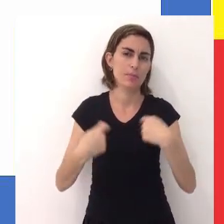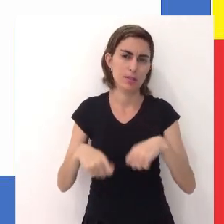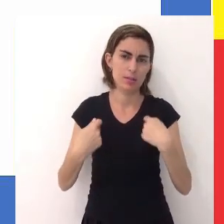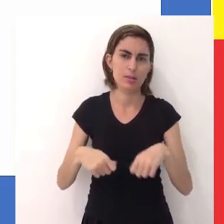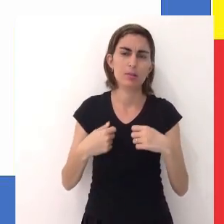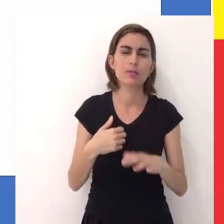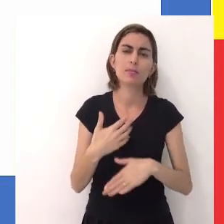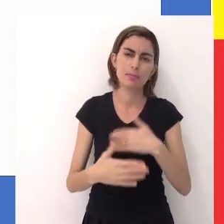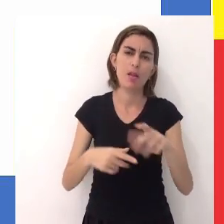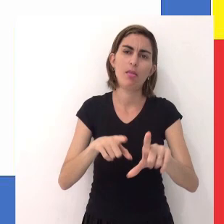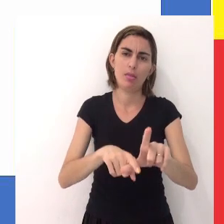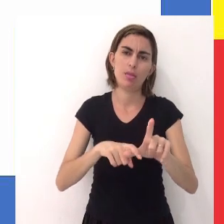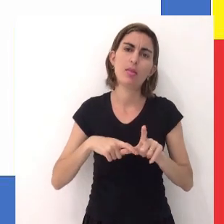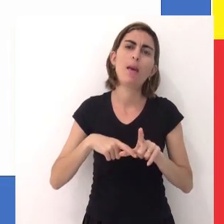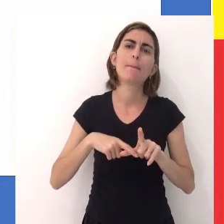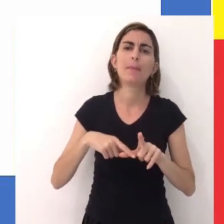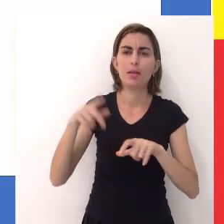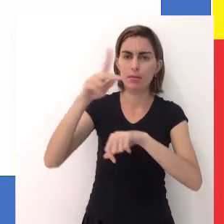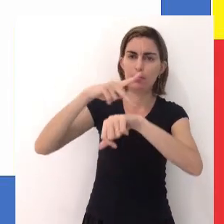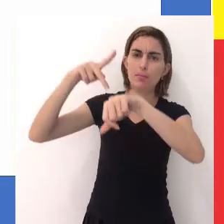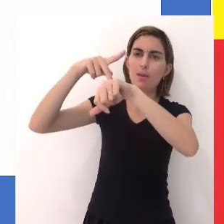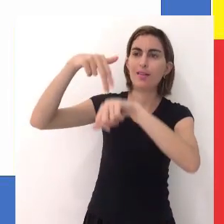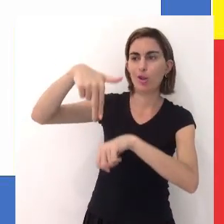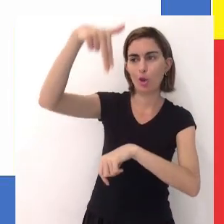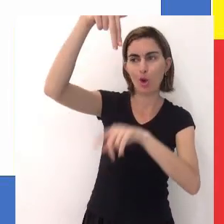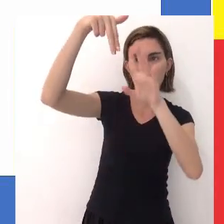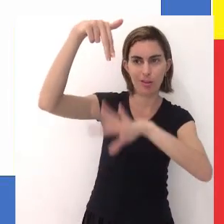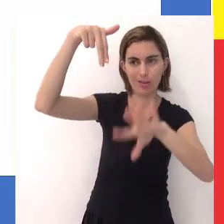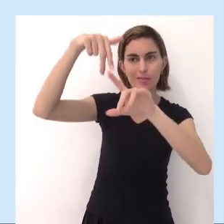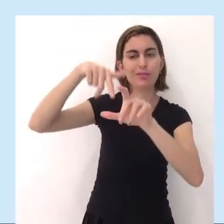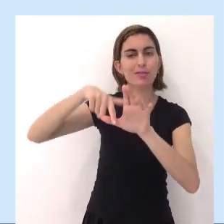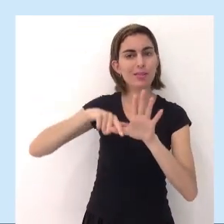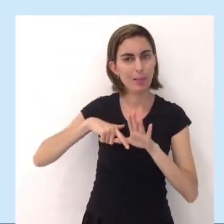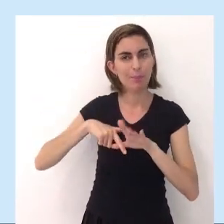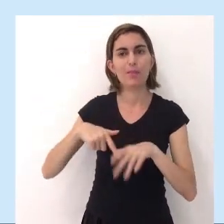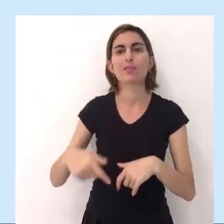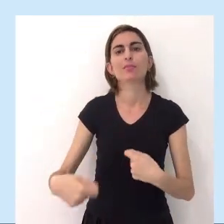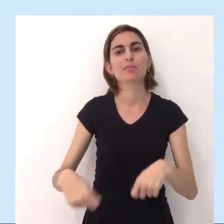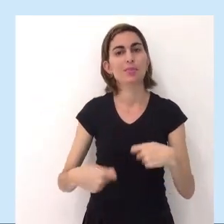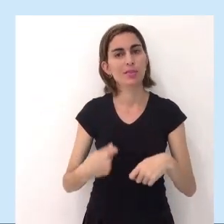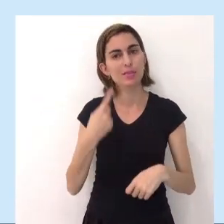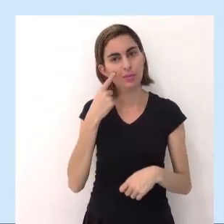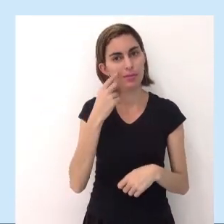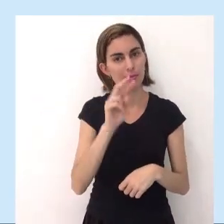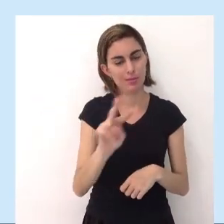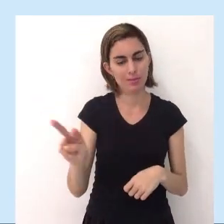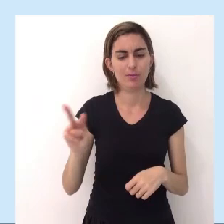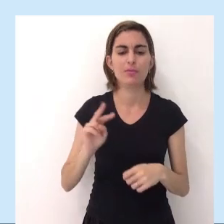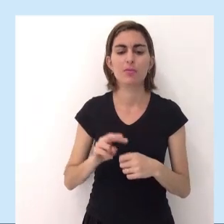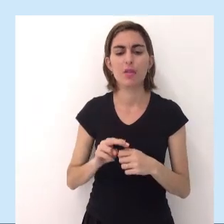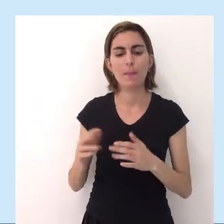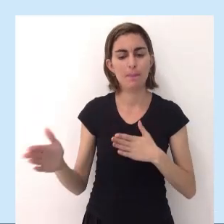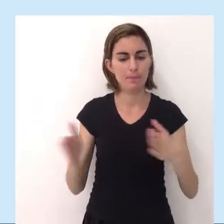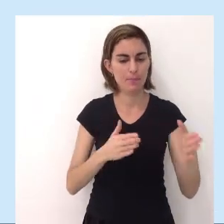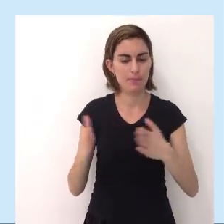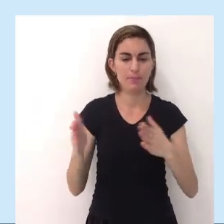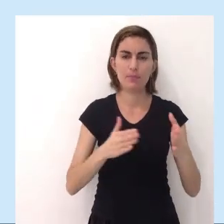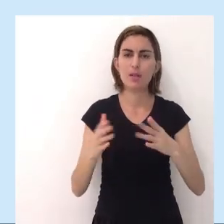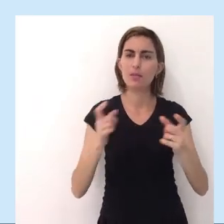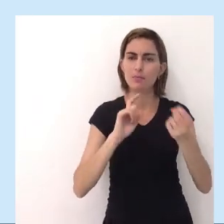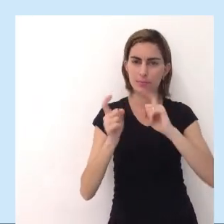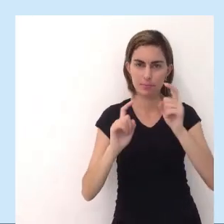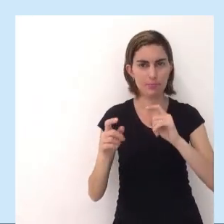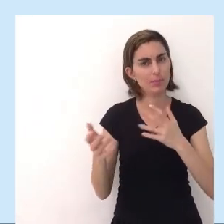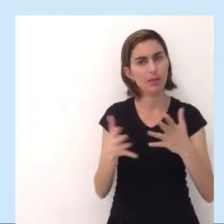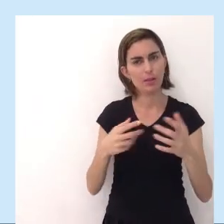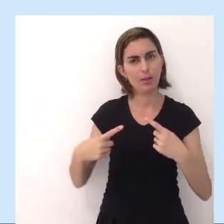precisam aí depender dos países desenvolvidos. Ok, gente? Então, isso a gente vai ver aí num período, isso foi articulado